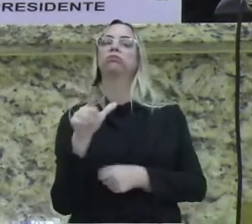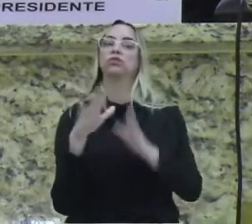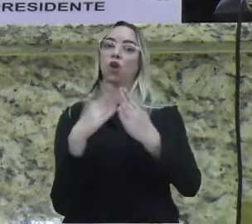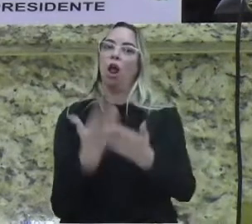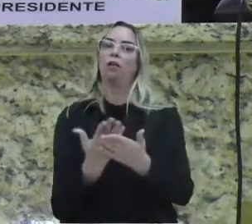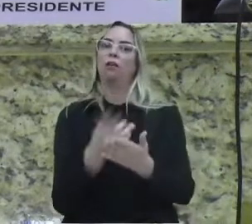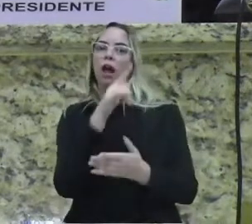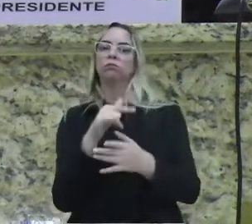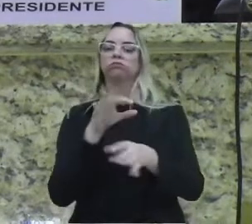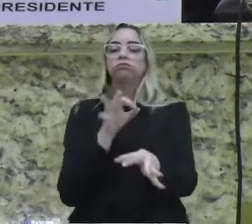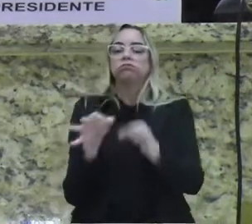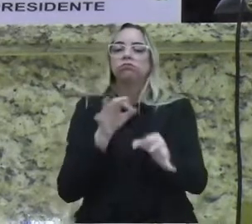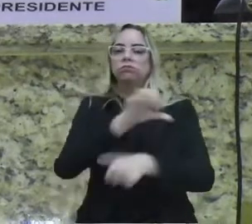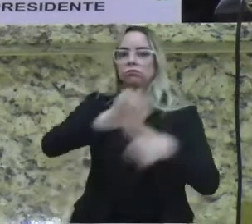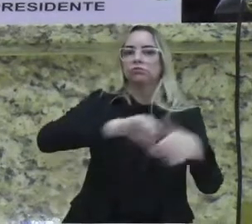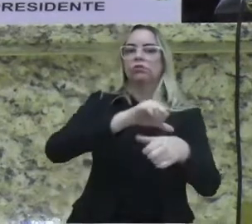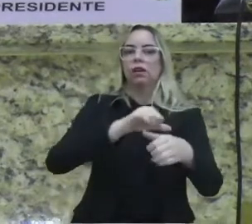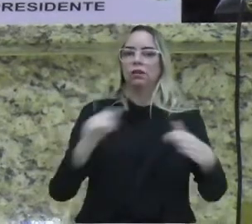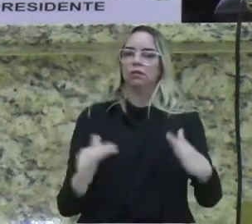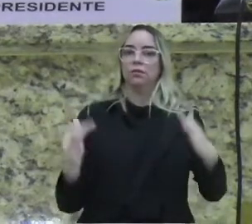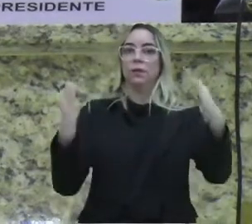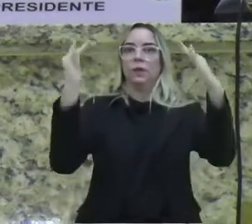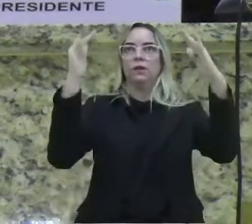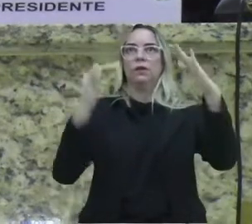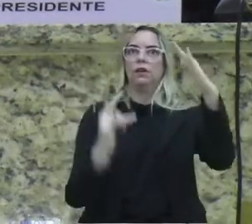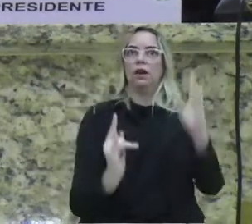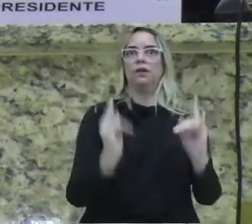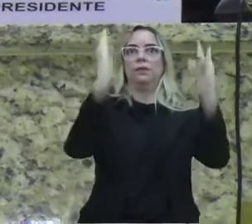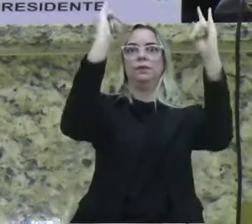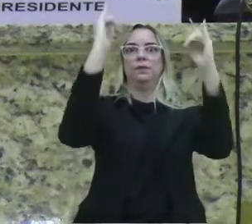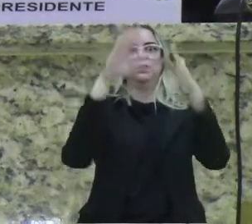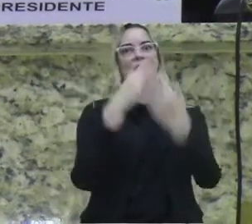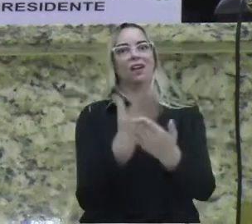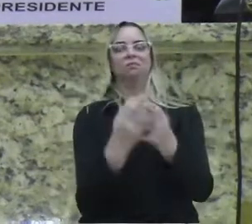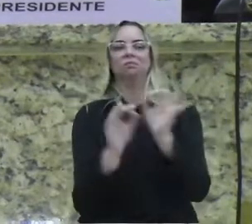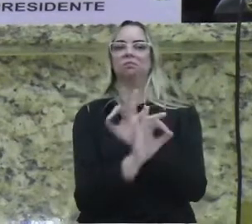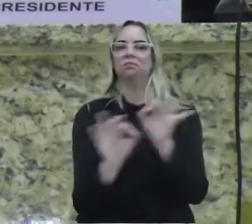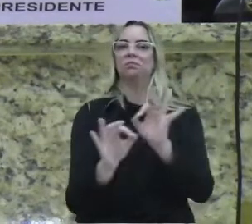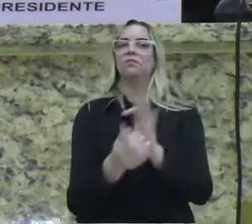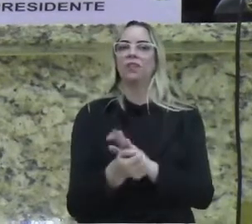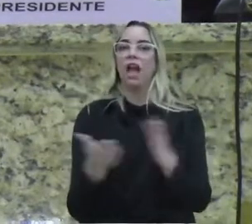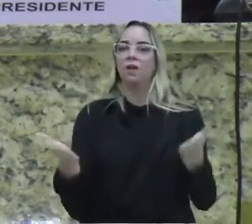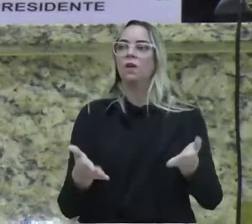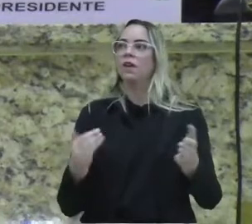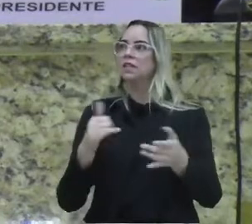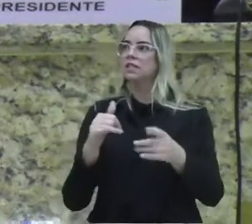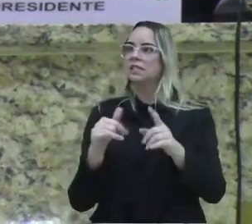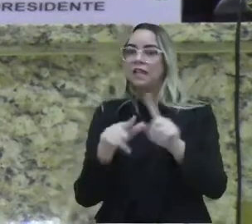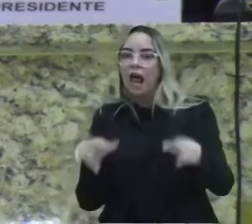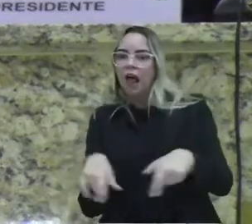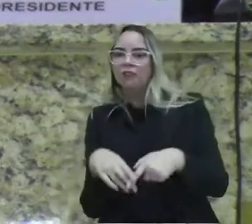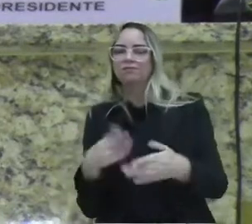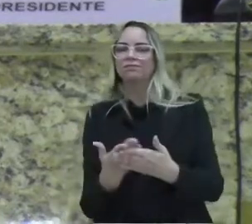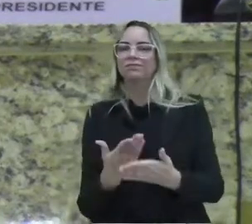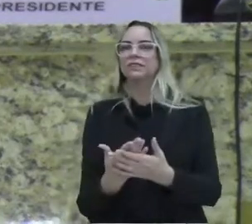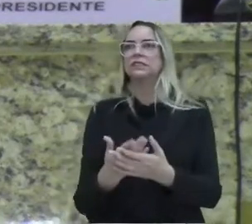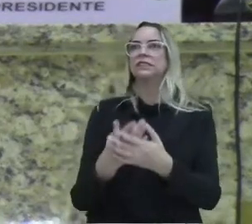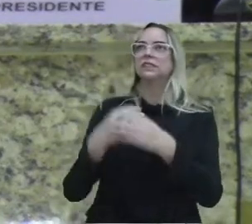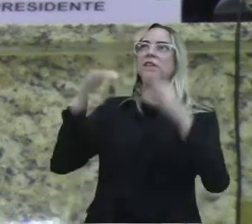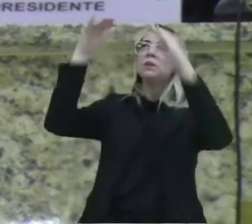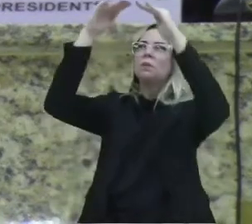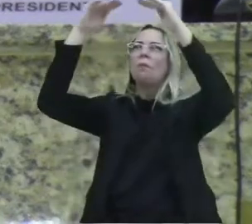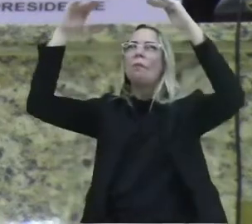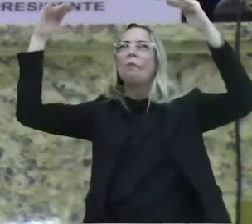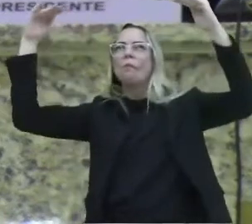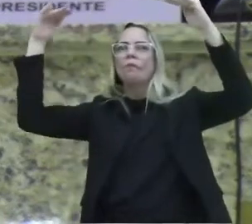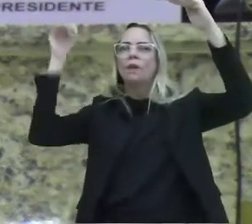reformas, porque a escola paroquial estava numa estrutura que a gente tinha sala de aula com telha de brasilite. Então, assim, era